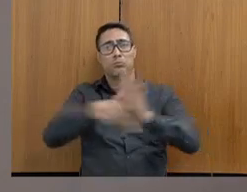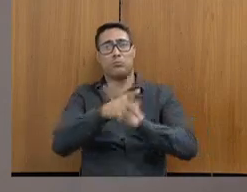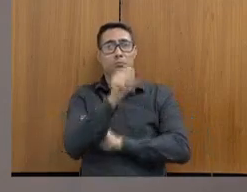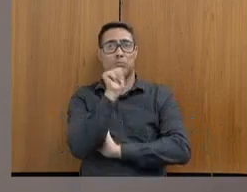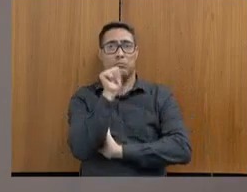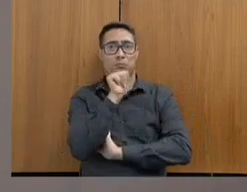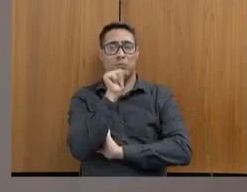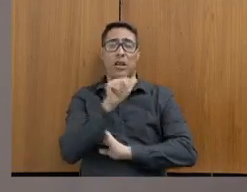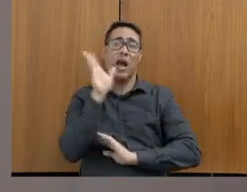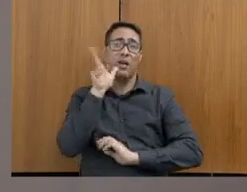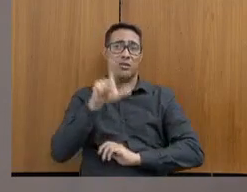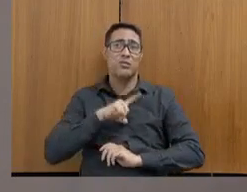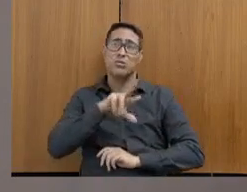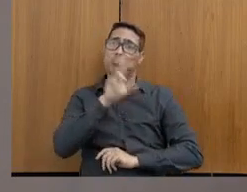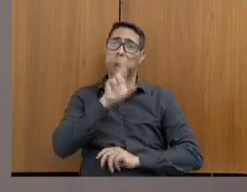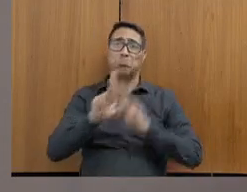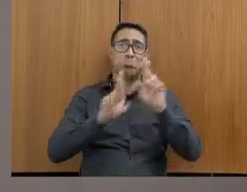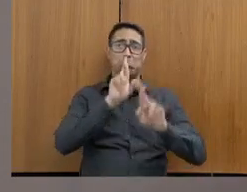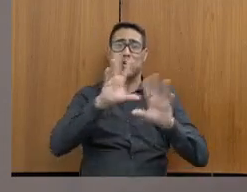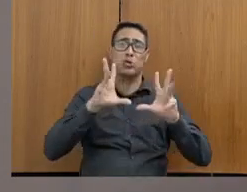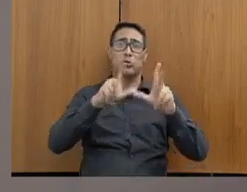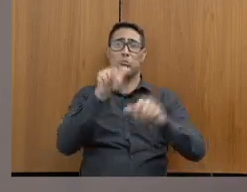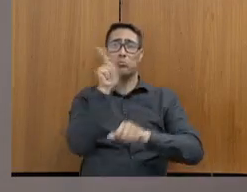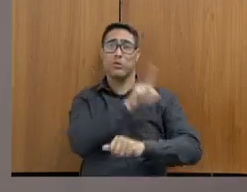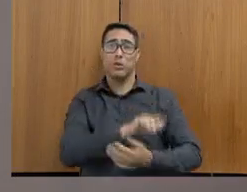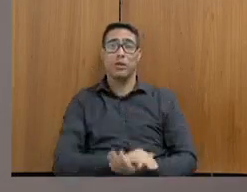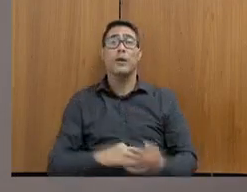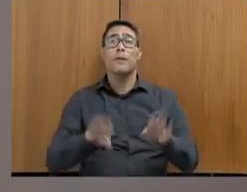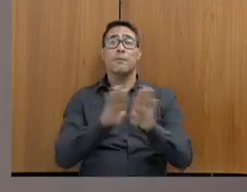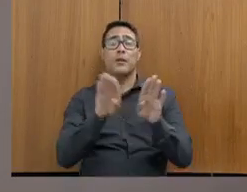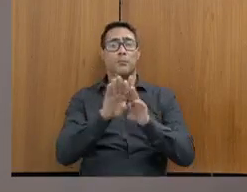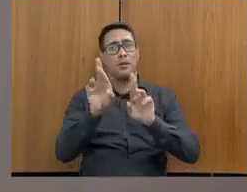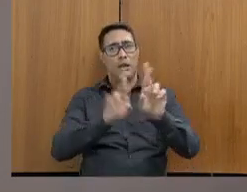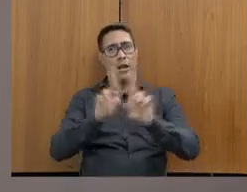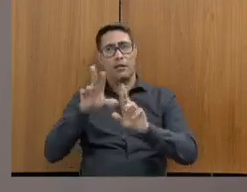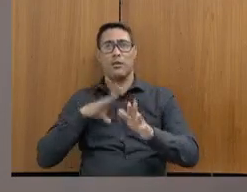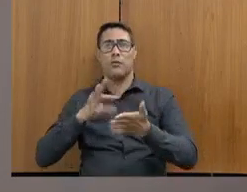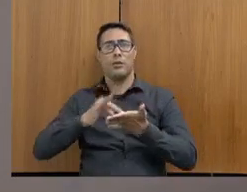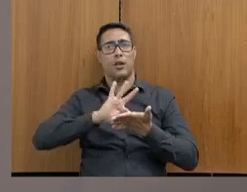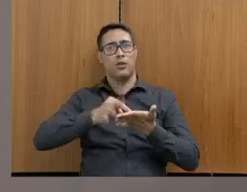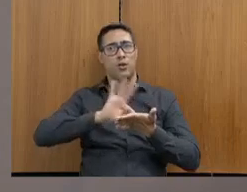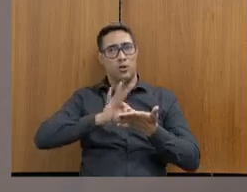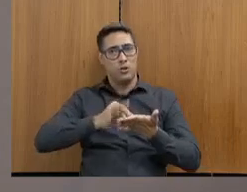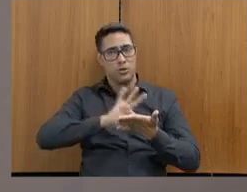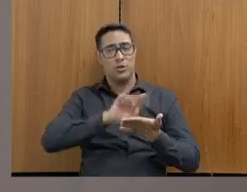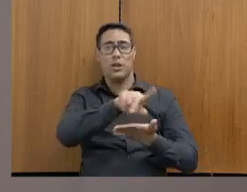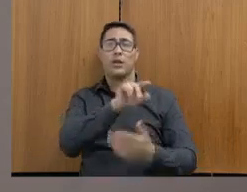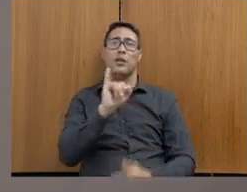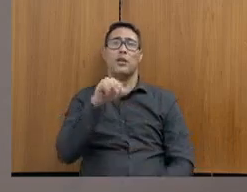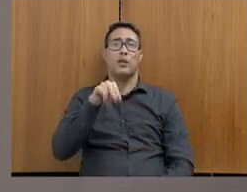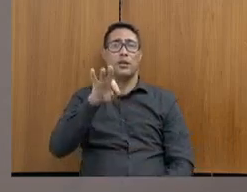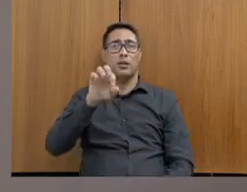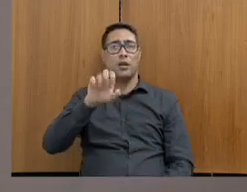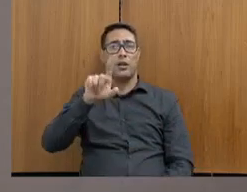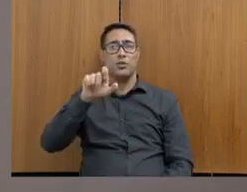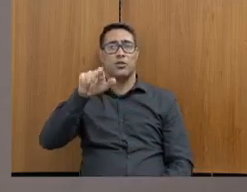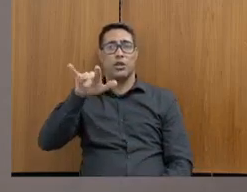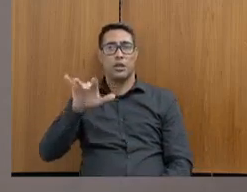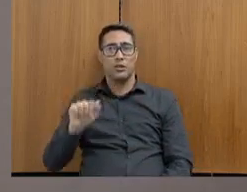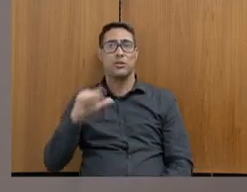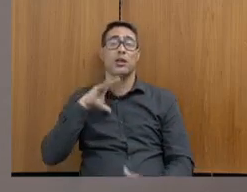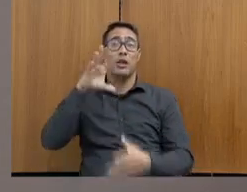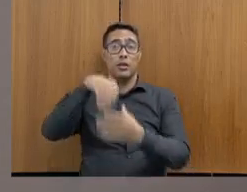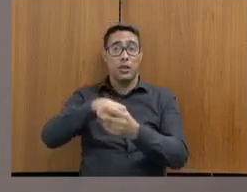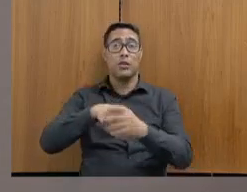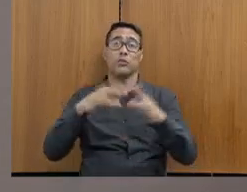acredito que eu respondi tudo né ah só em relação à tecnologia e a inteligência né Nós temos da nossa